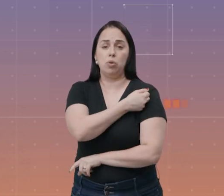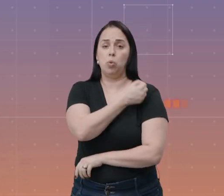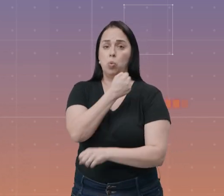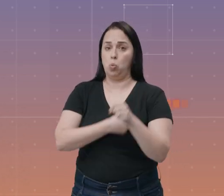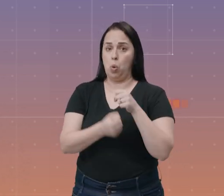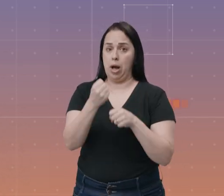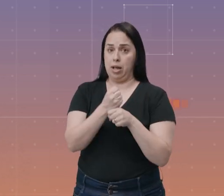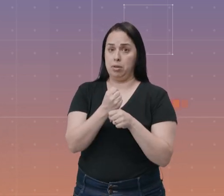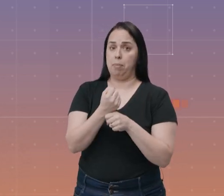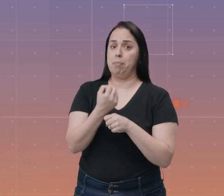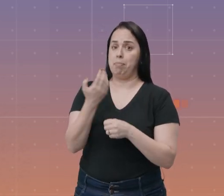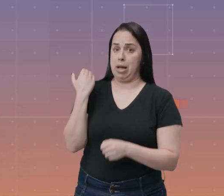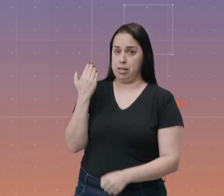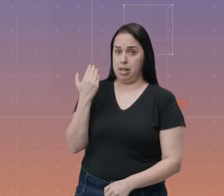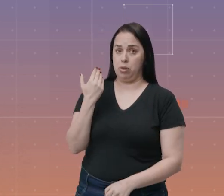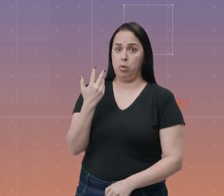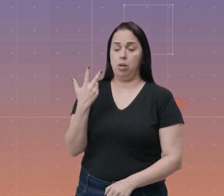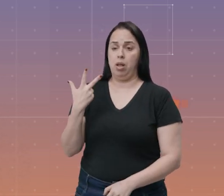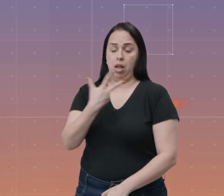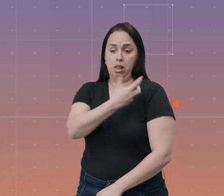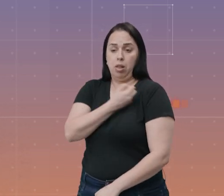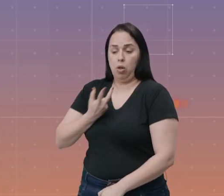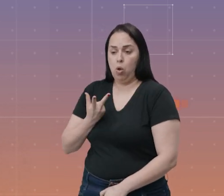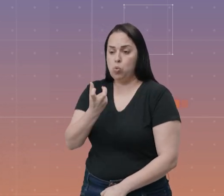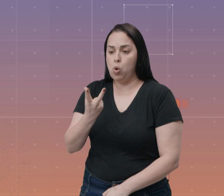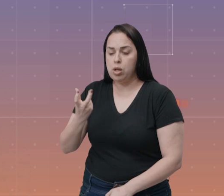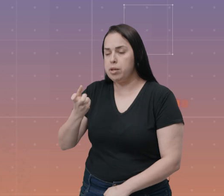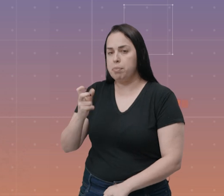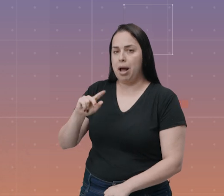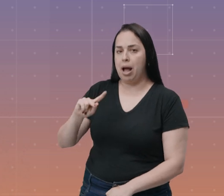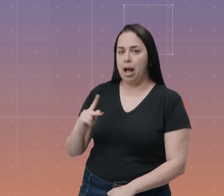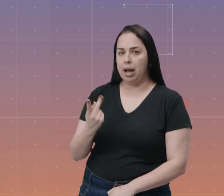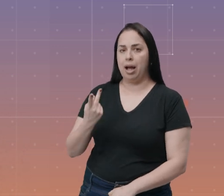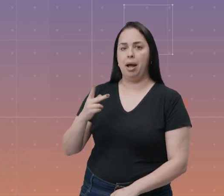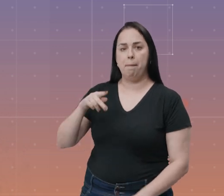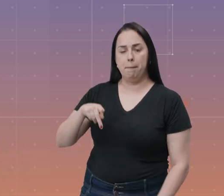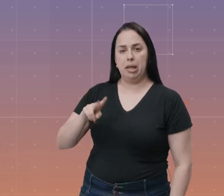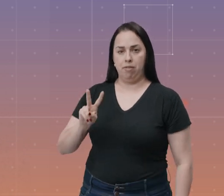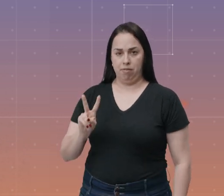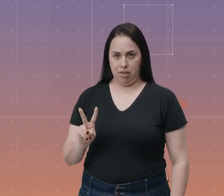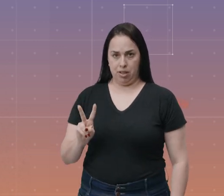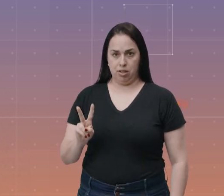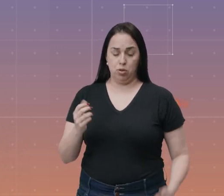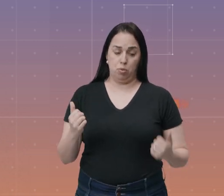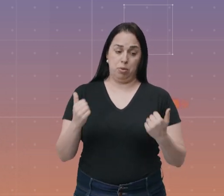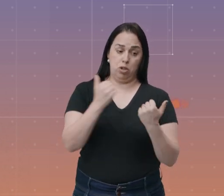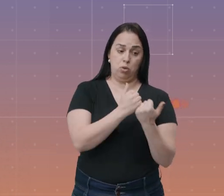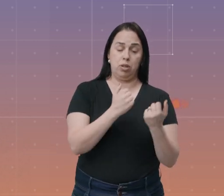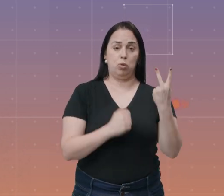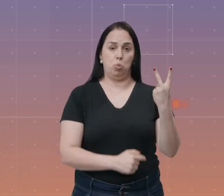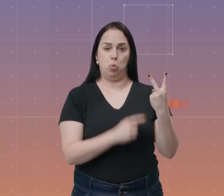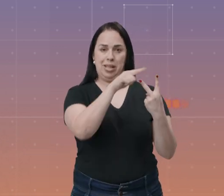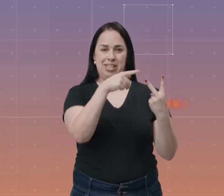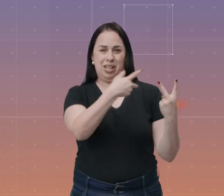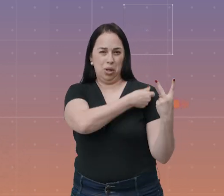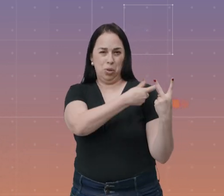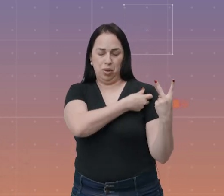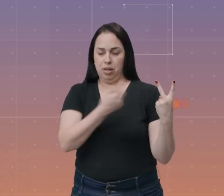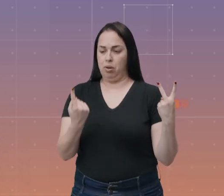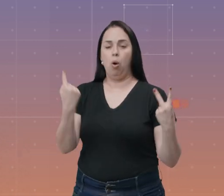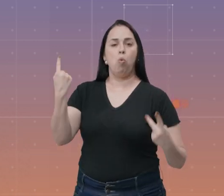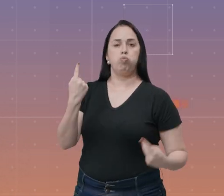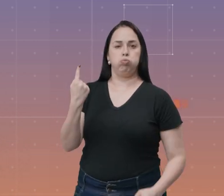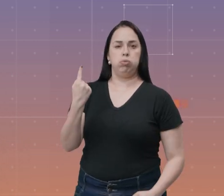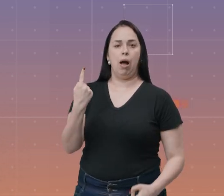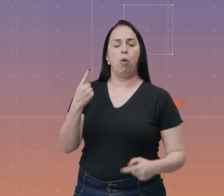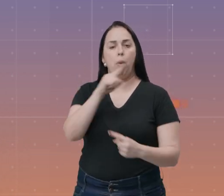em 2024, o país passou a oferecer dose única para a vacinação contra o HPV, substituindo o modelo de